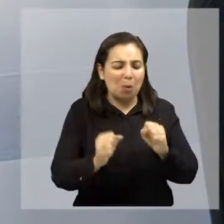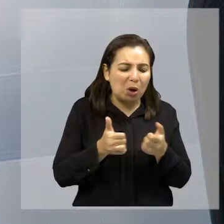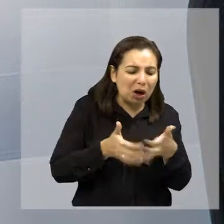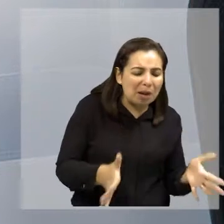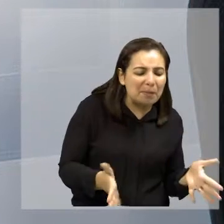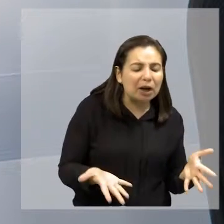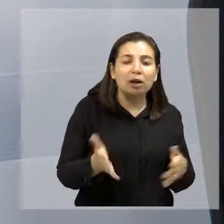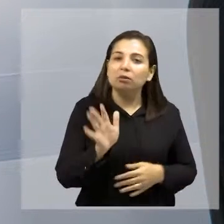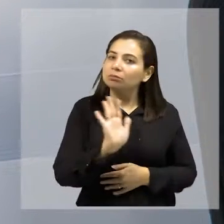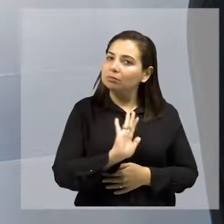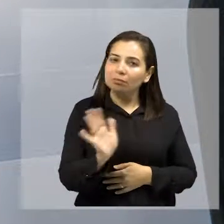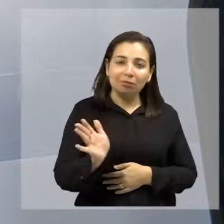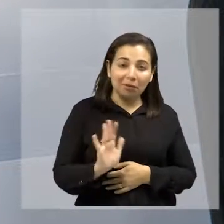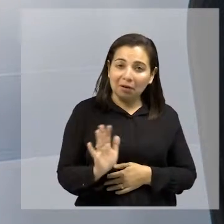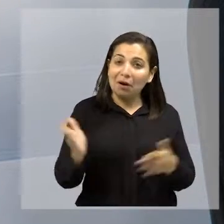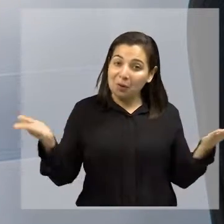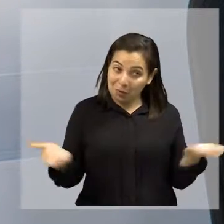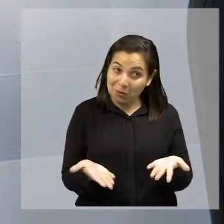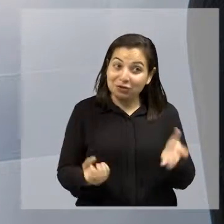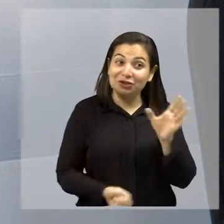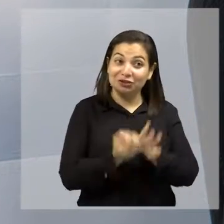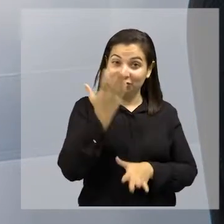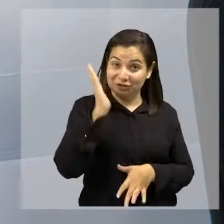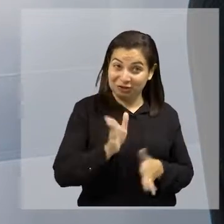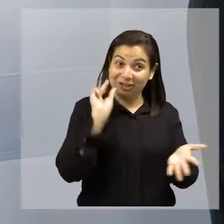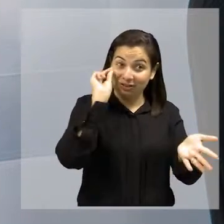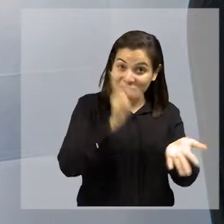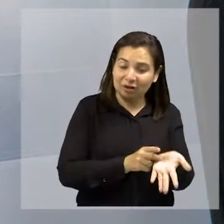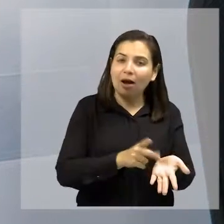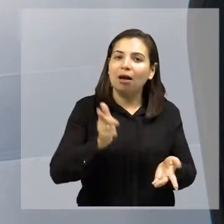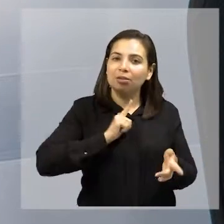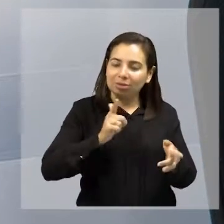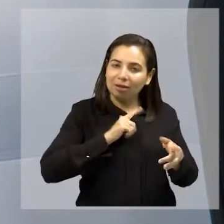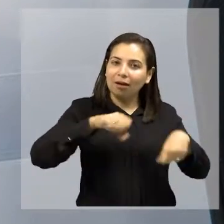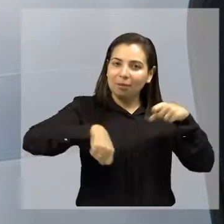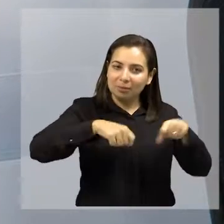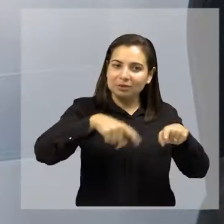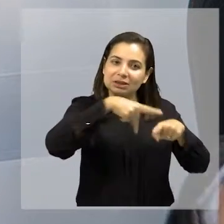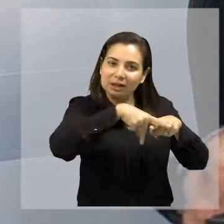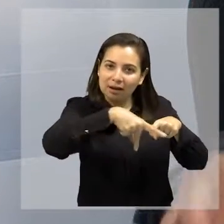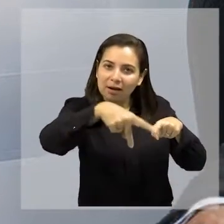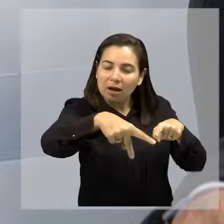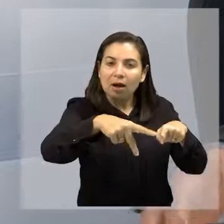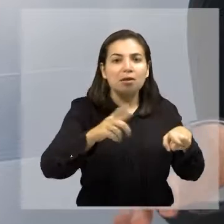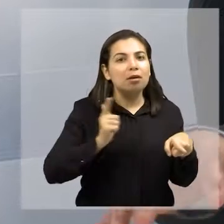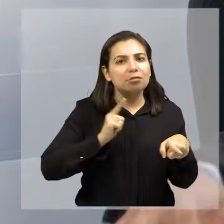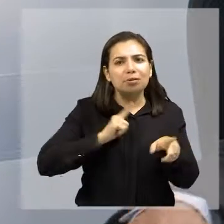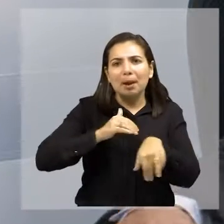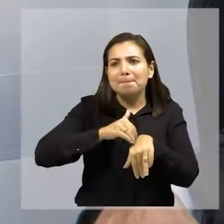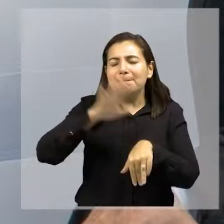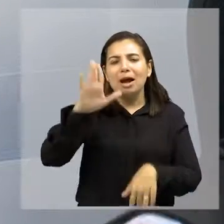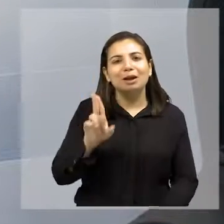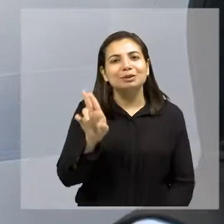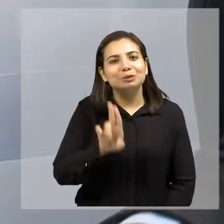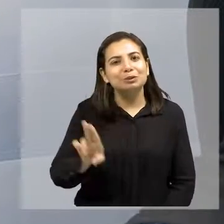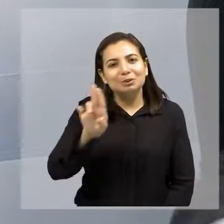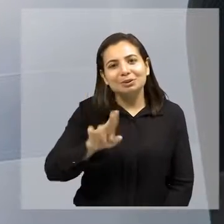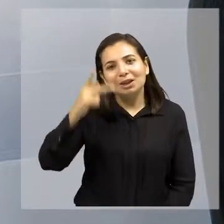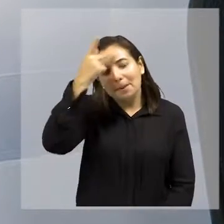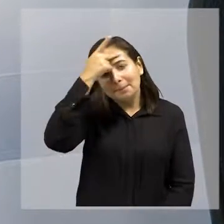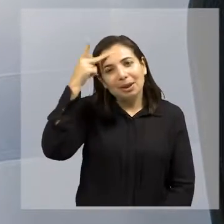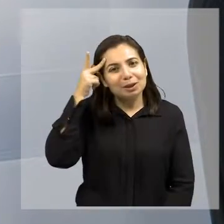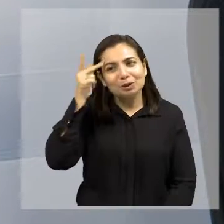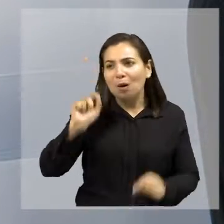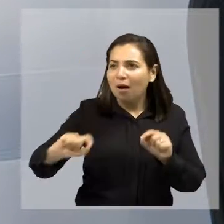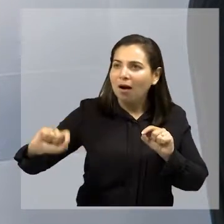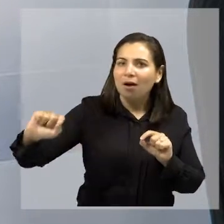hoje Fortaleza é a cidade, dentre as cidades que oferecem um sistema de bicicleta compartilhada, é aquela que tem mais utilização de bicicleta por